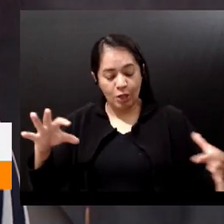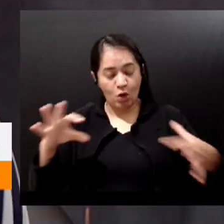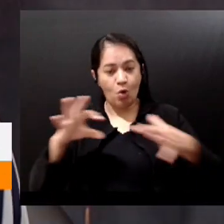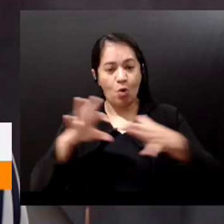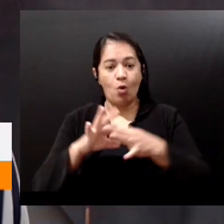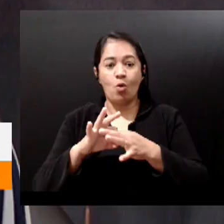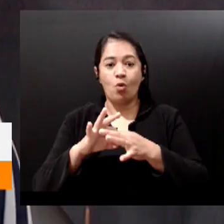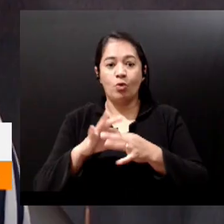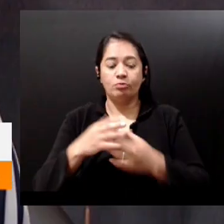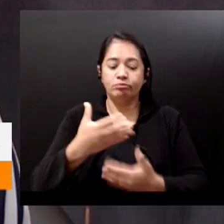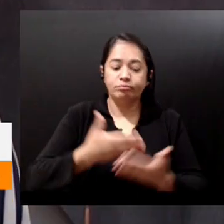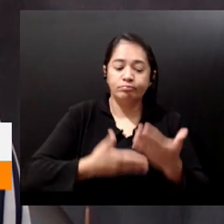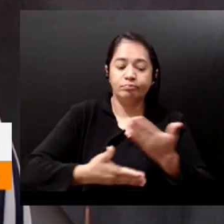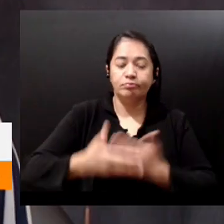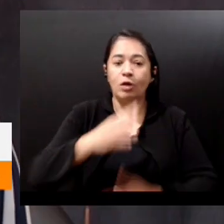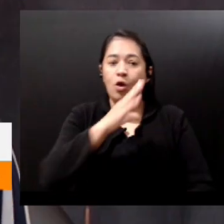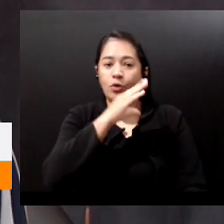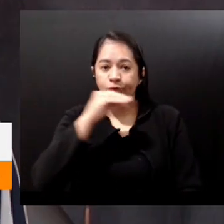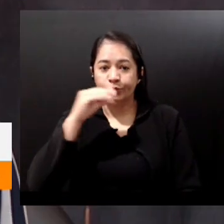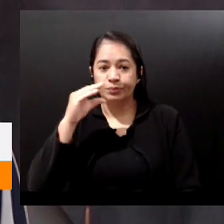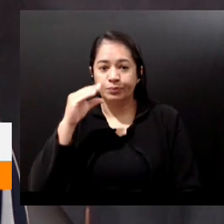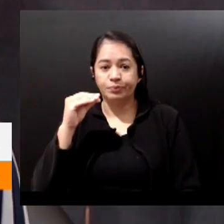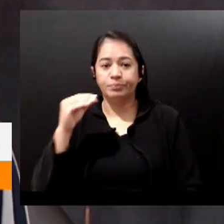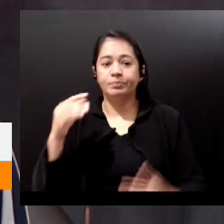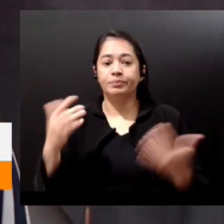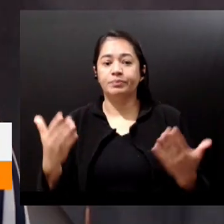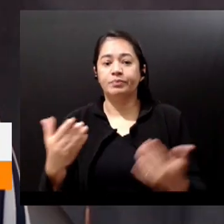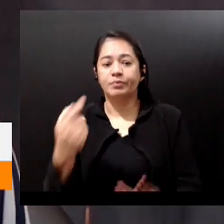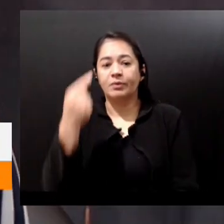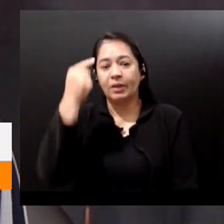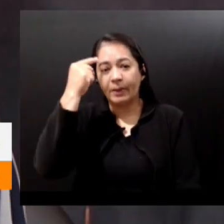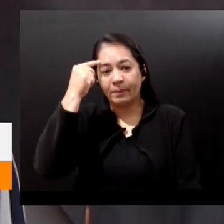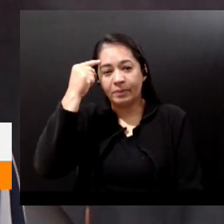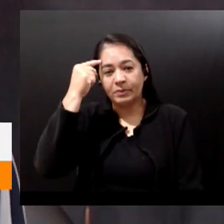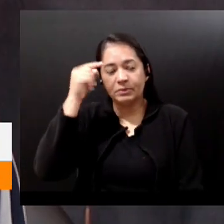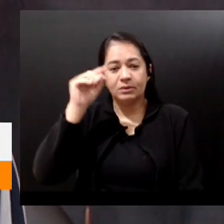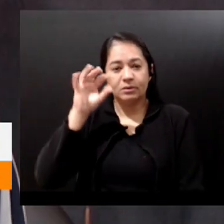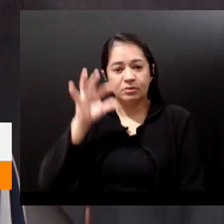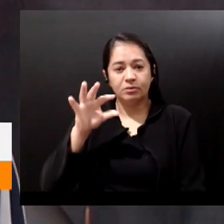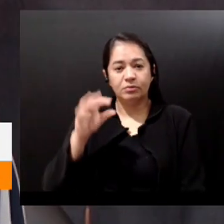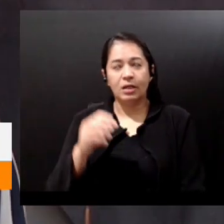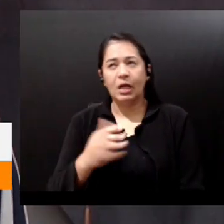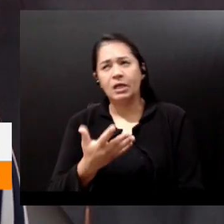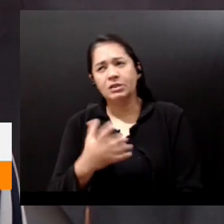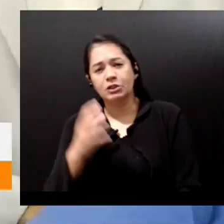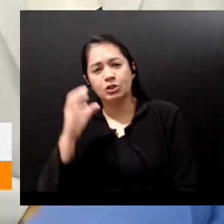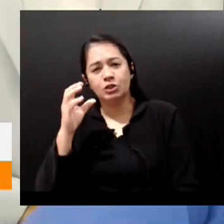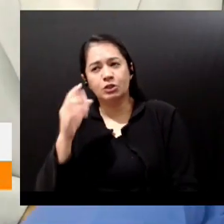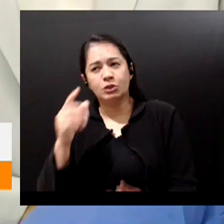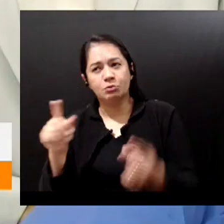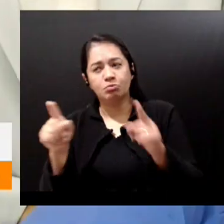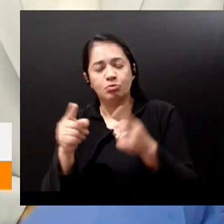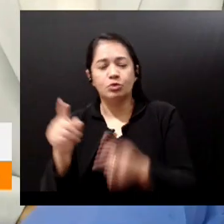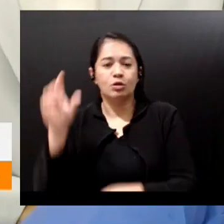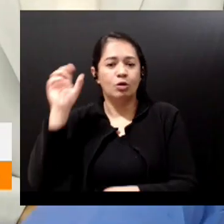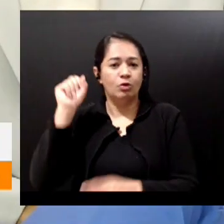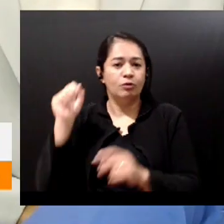entre os funcionários. Então, pensando deste modo, às vezes ouvir músicas, estar mais desconectado do restante da